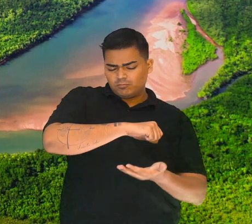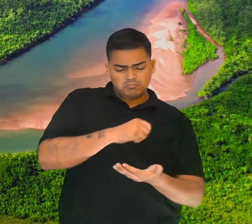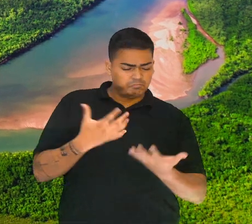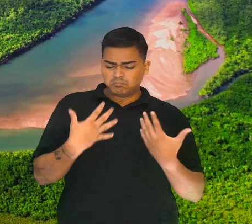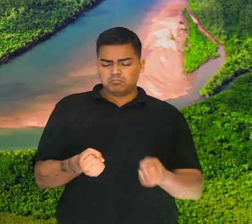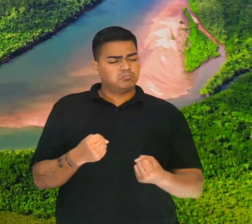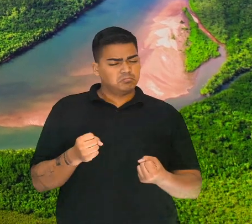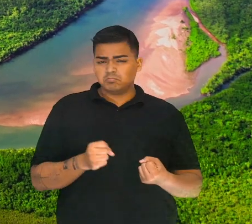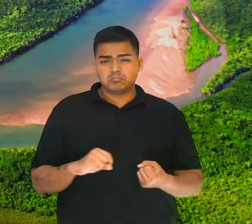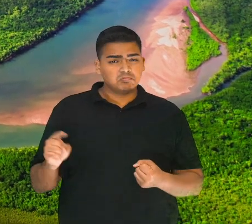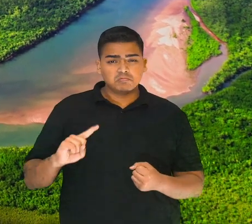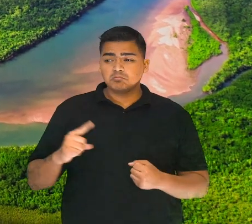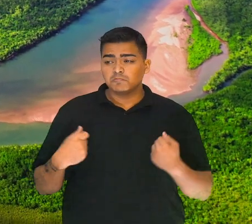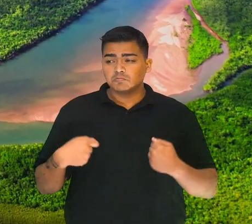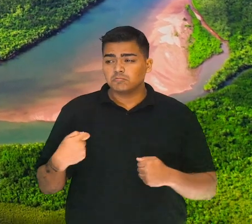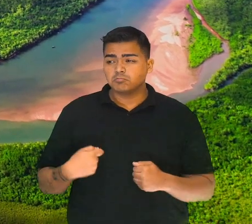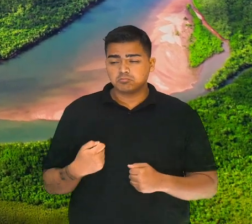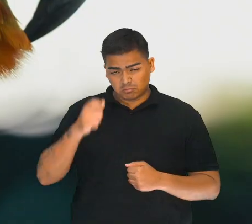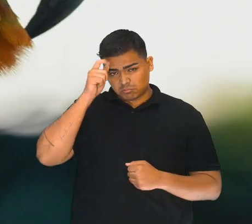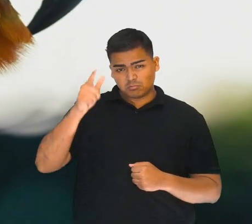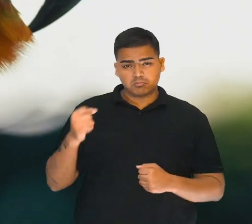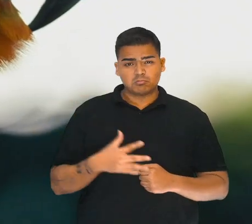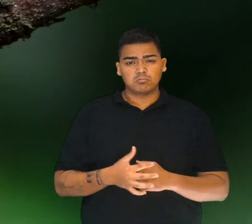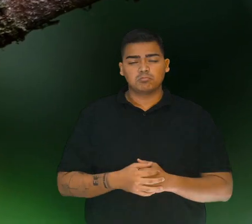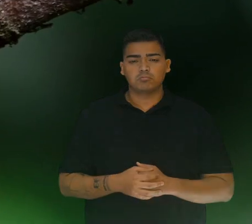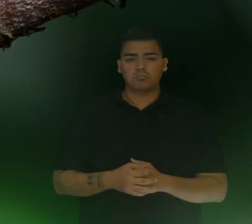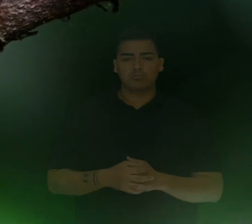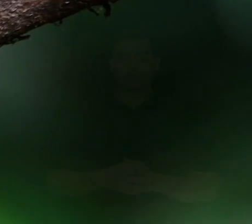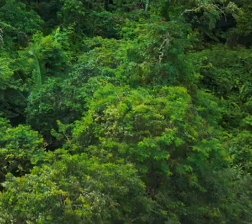serve mais. Vamos ter que criar outro.